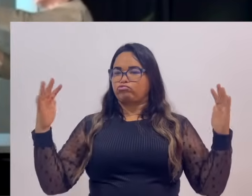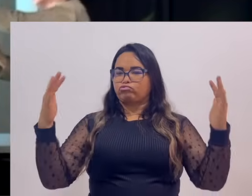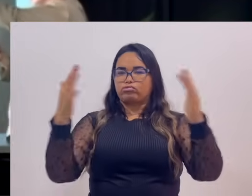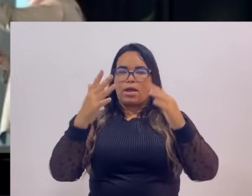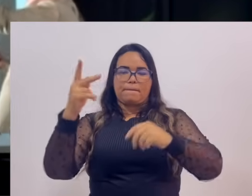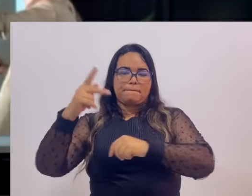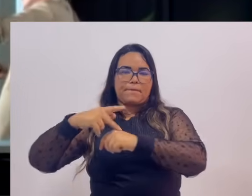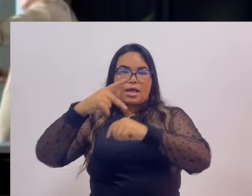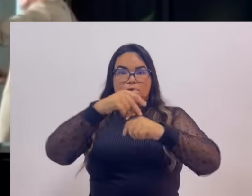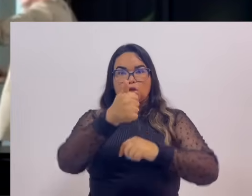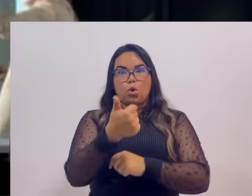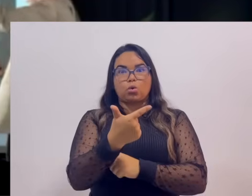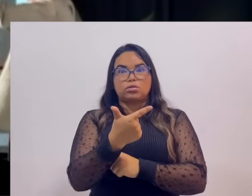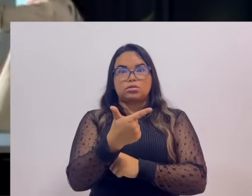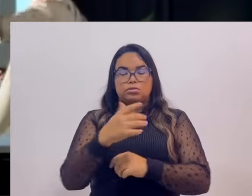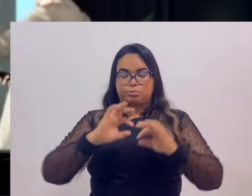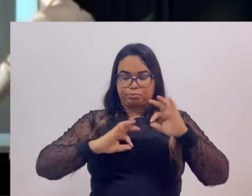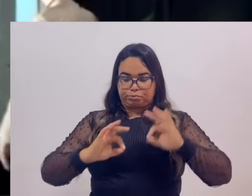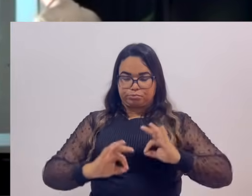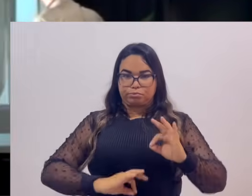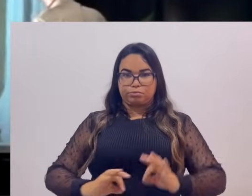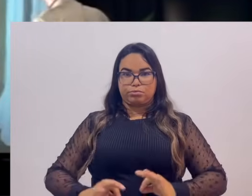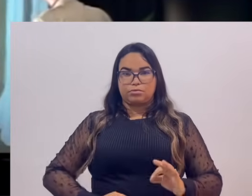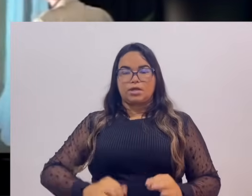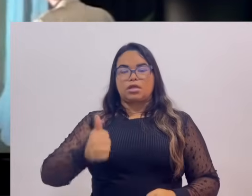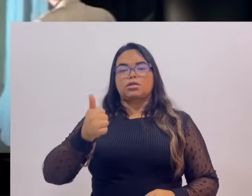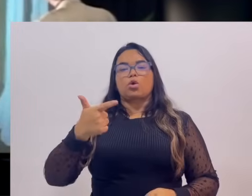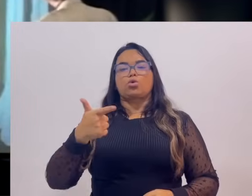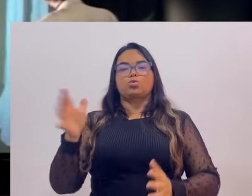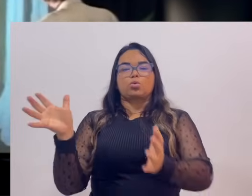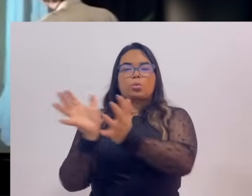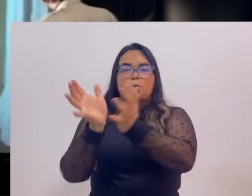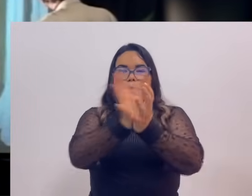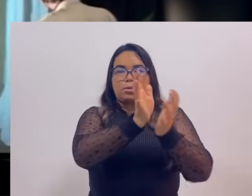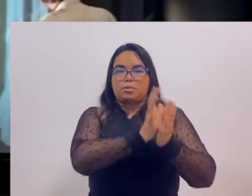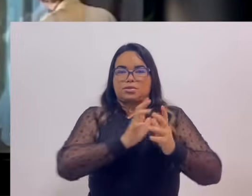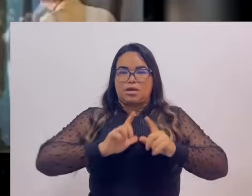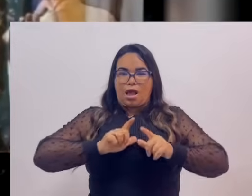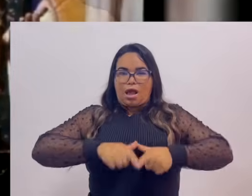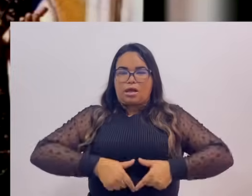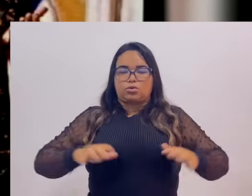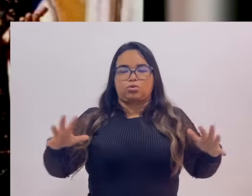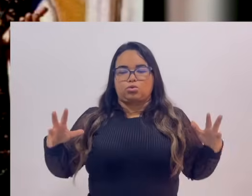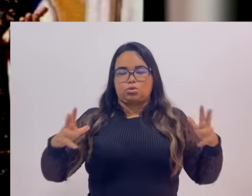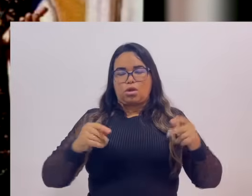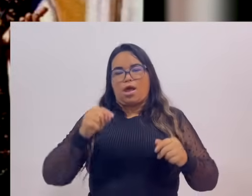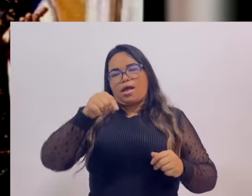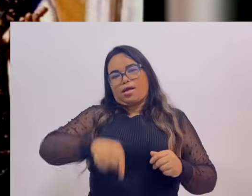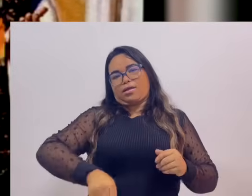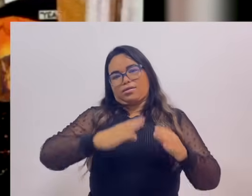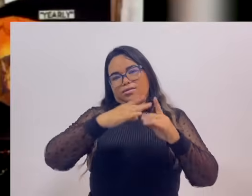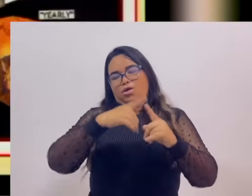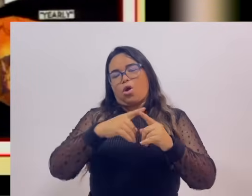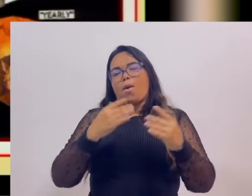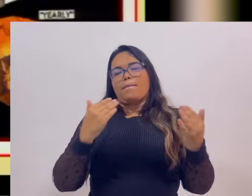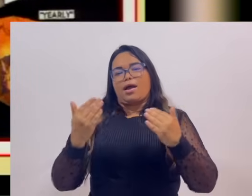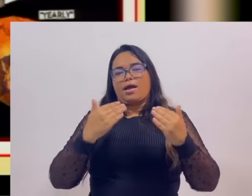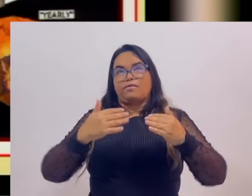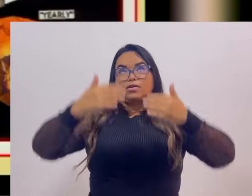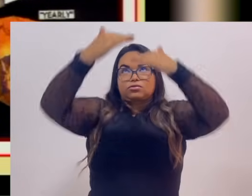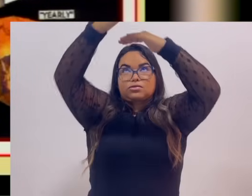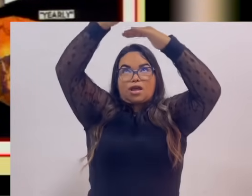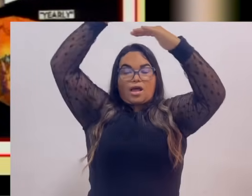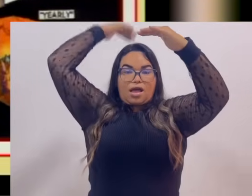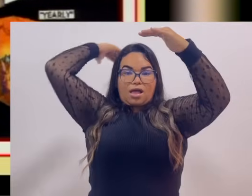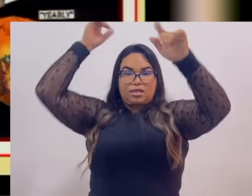estes símbolos a porta o portão o véu cada pedra as doze pedras as doze tribos